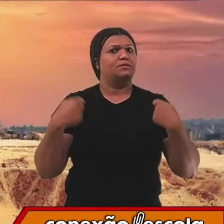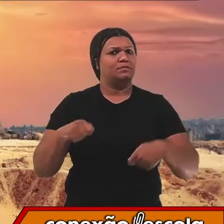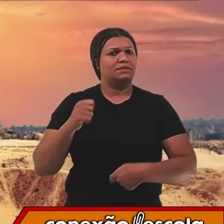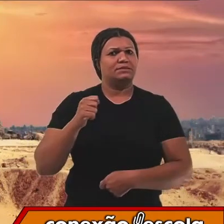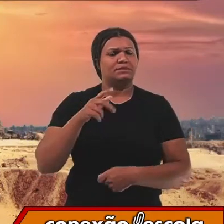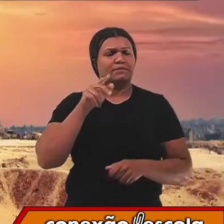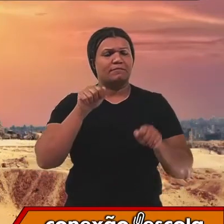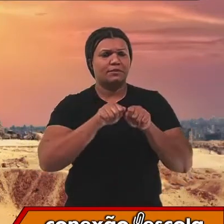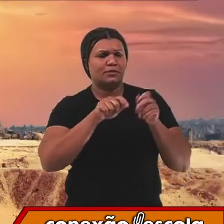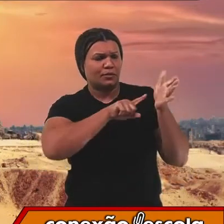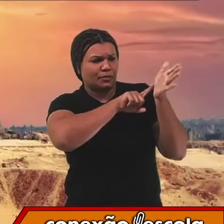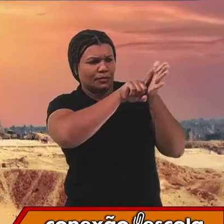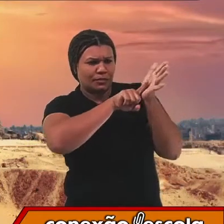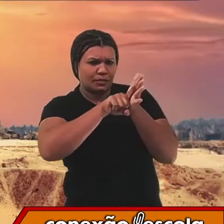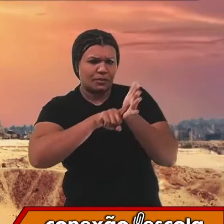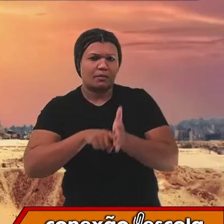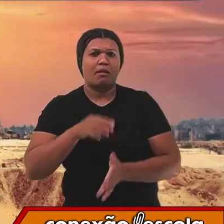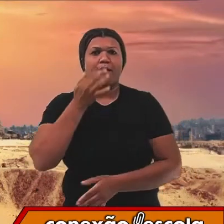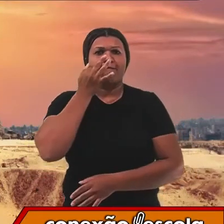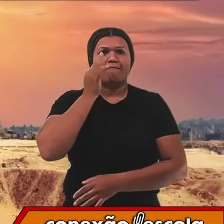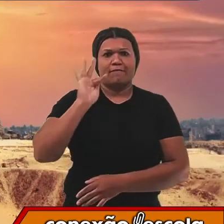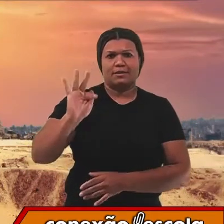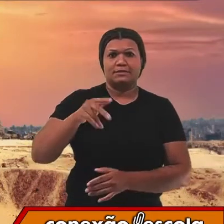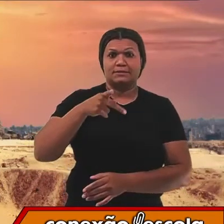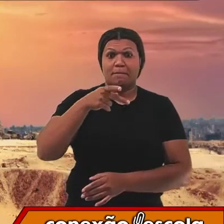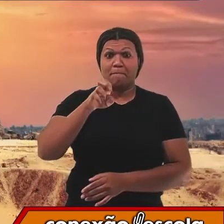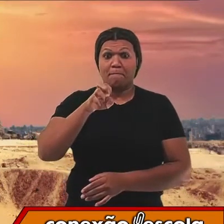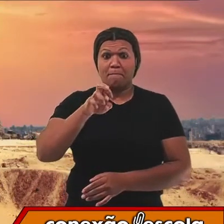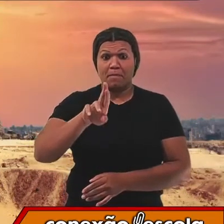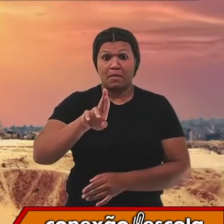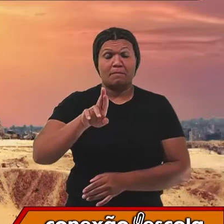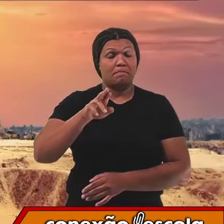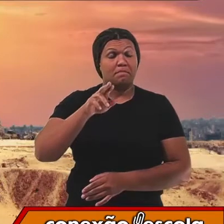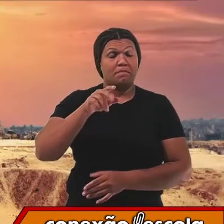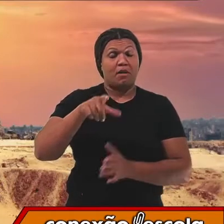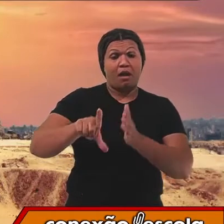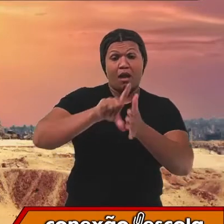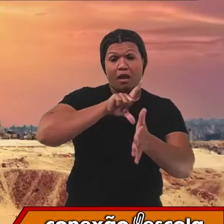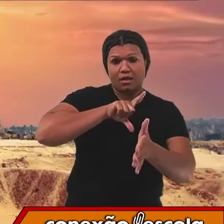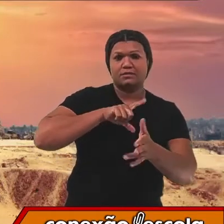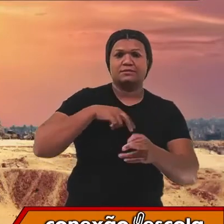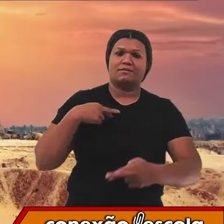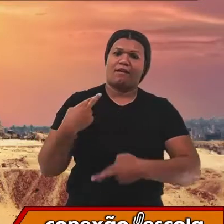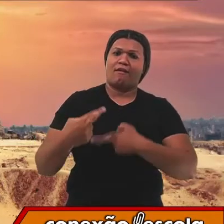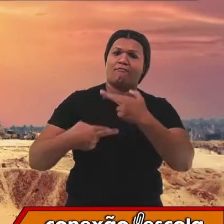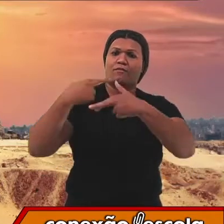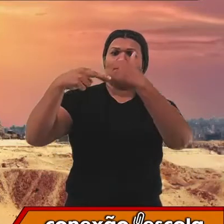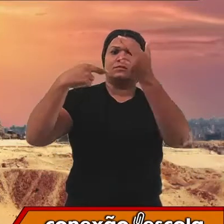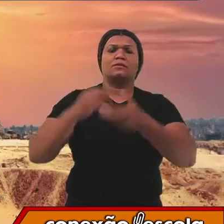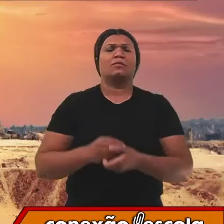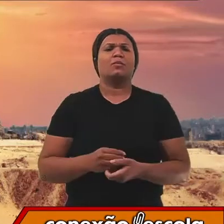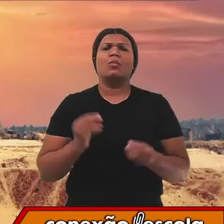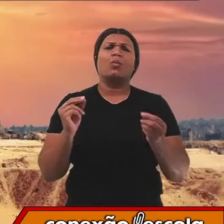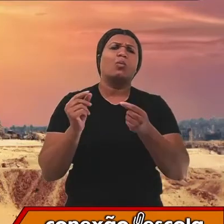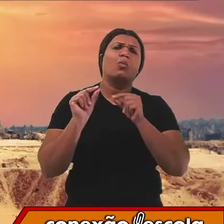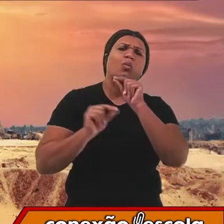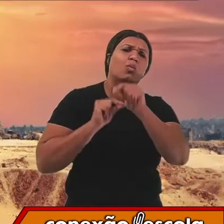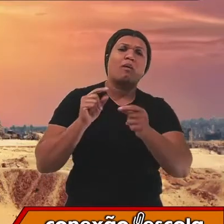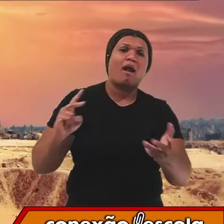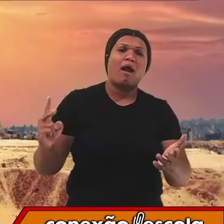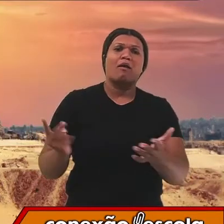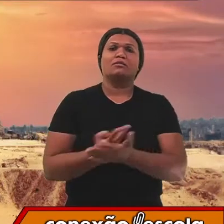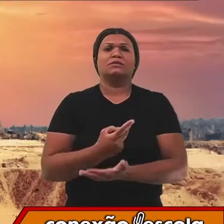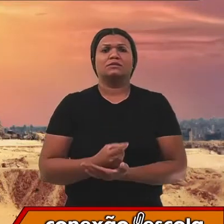França pré-revolução. O que acontecia na França antes dessa revolução? O